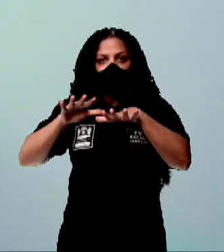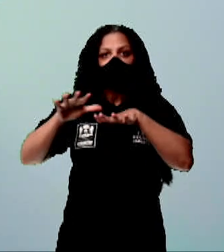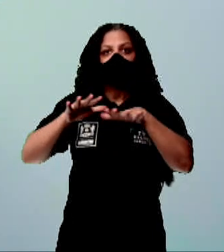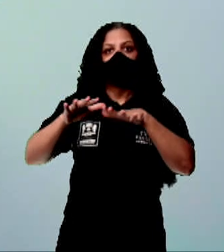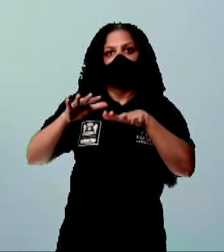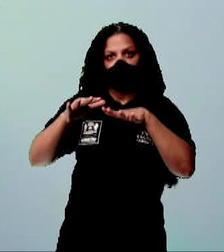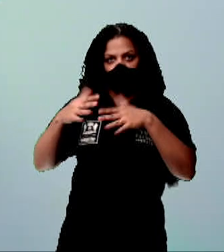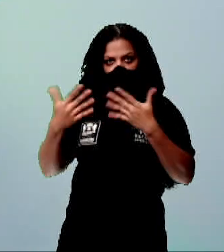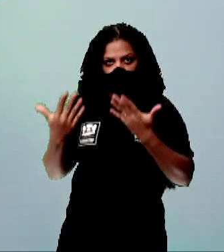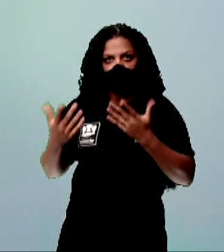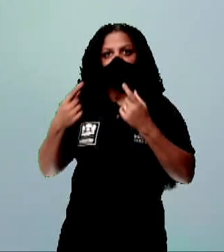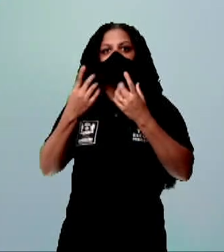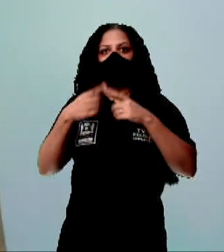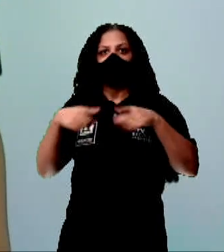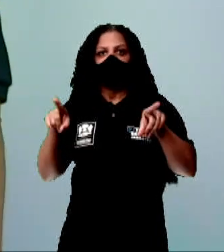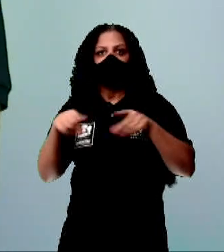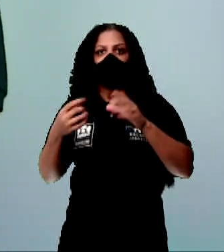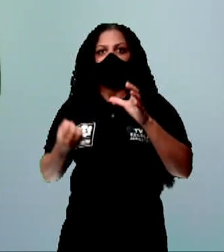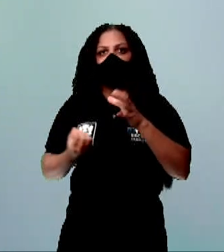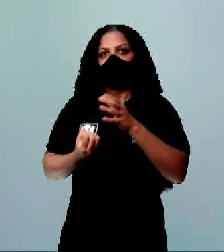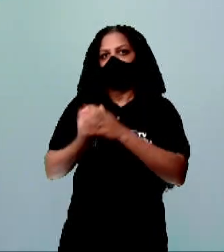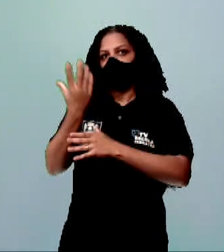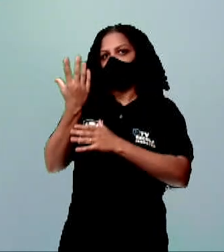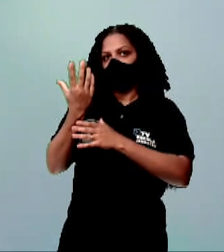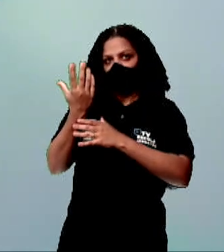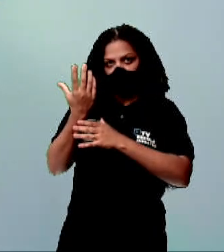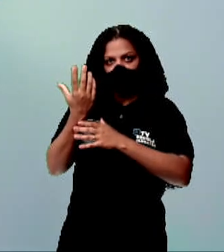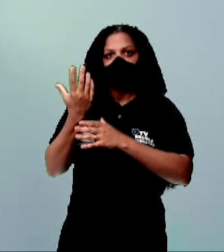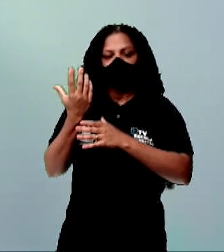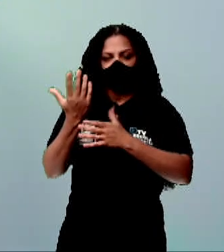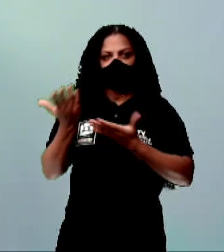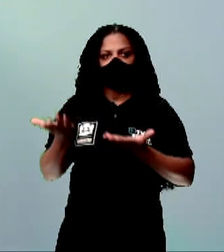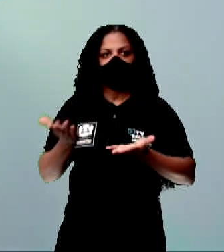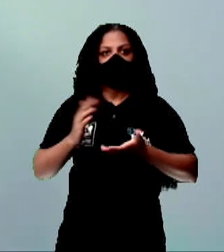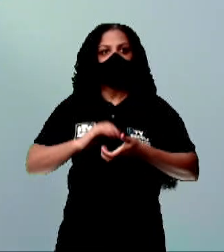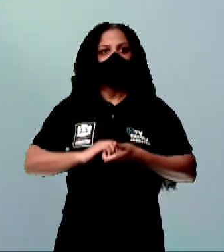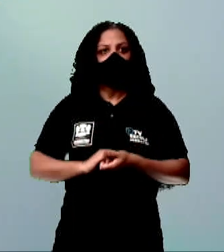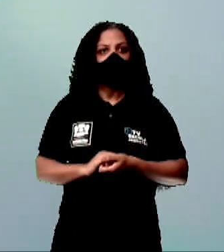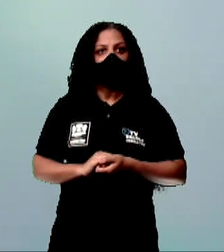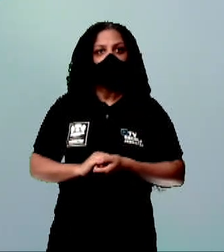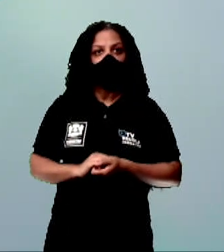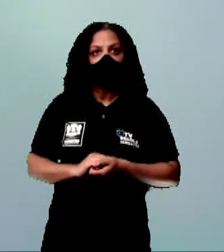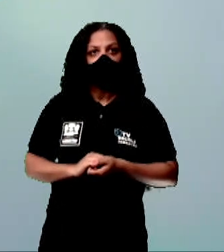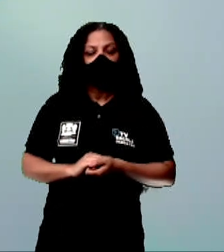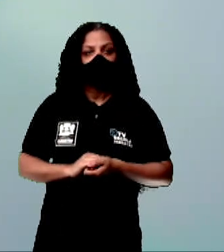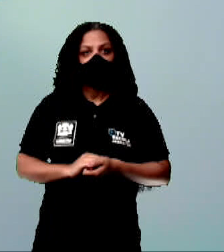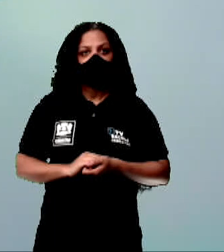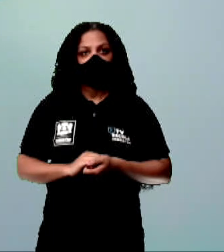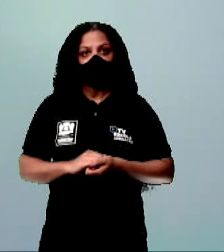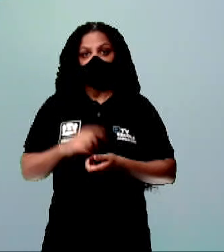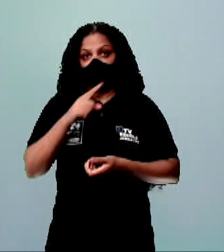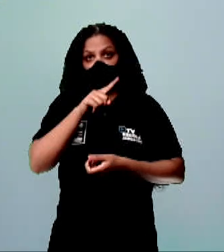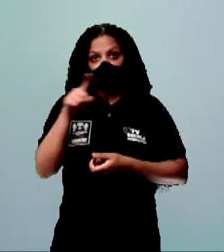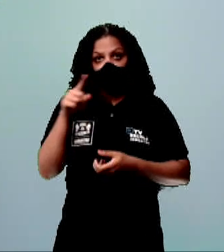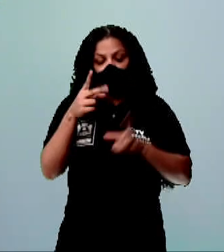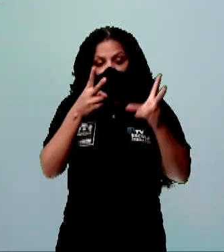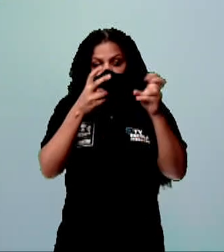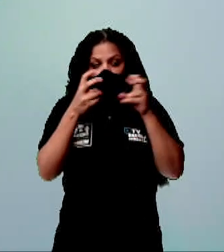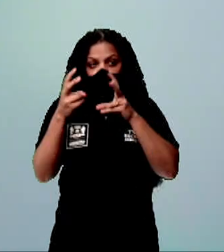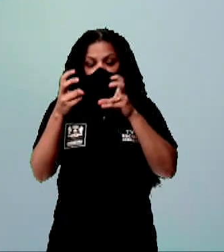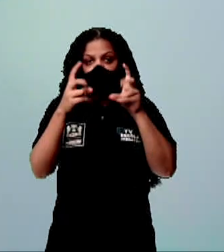do jingle, tá certo? E o vício de linguagem e desvio gramatical. É muito comum você observar o